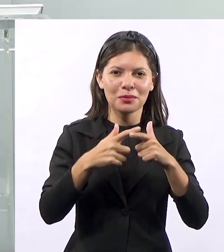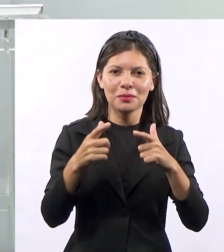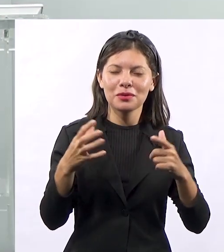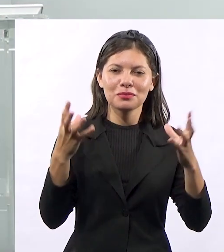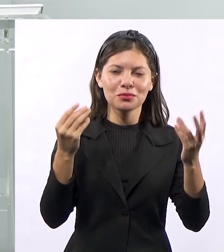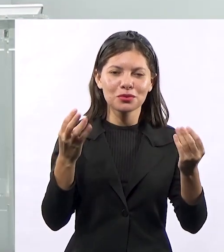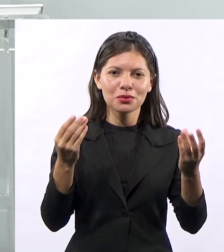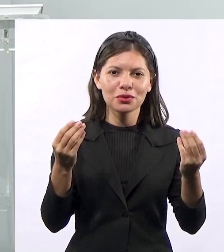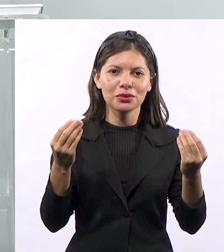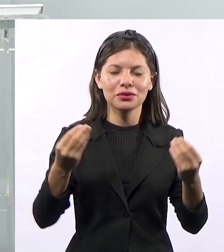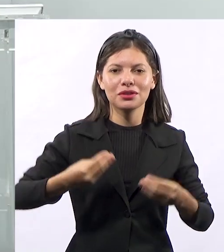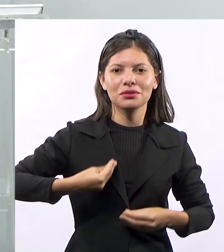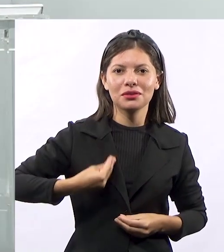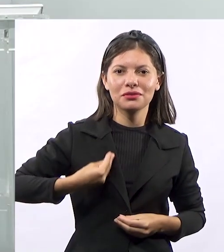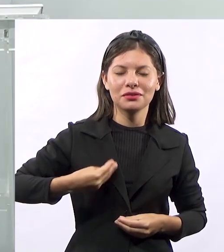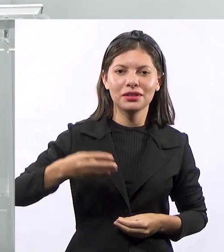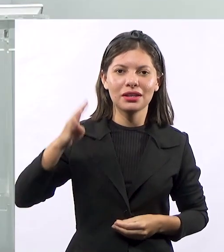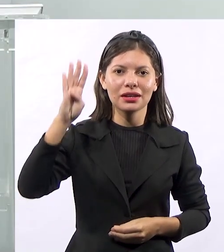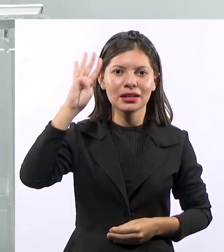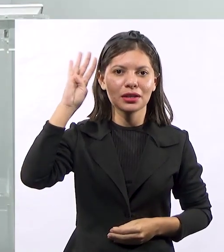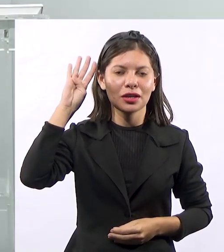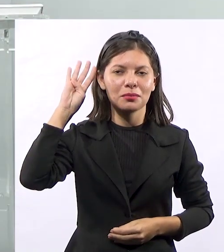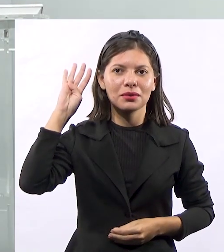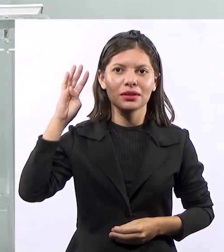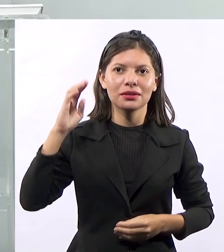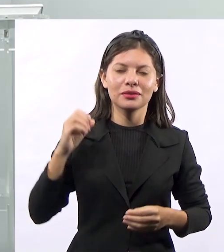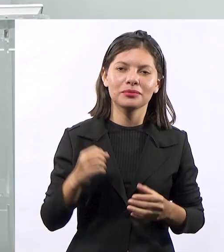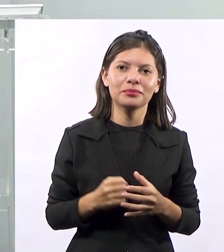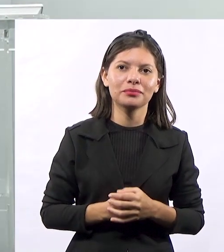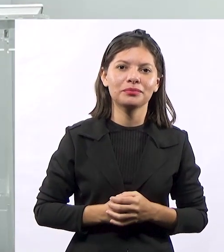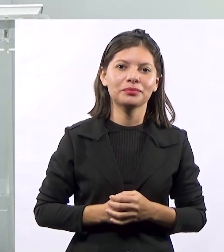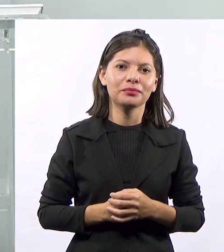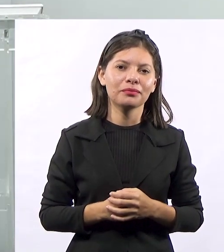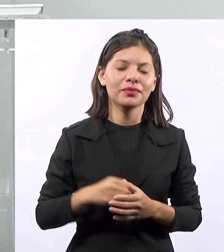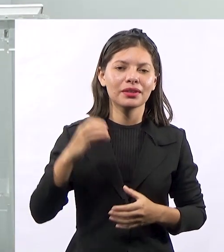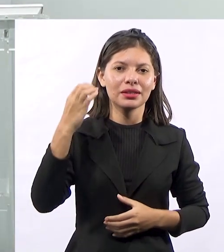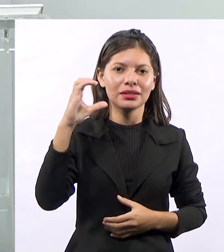que é problema? Espero que você tenha muitos